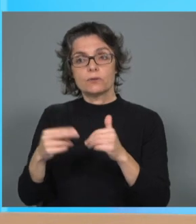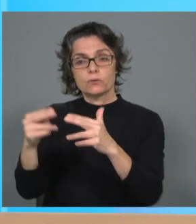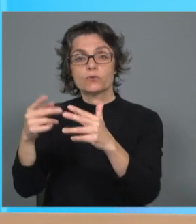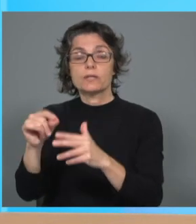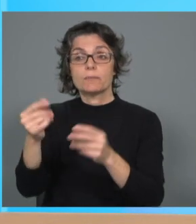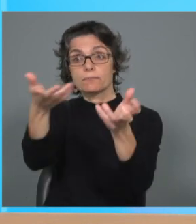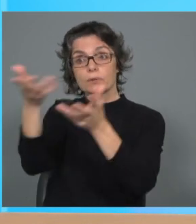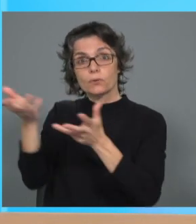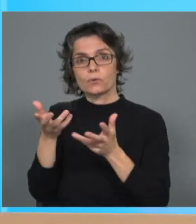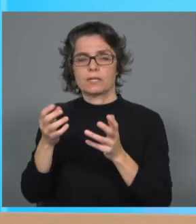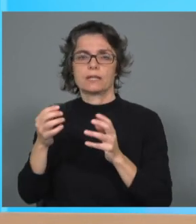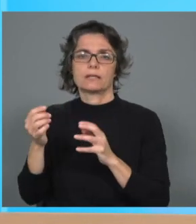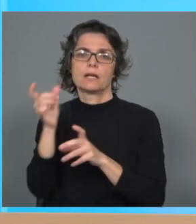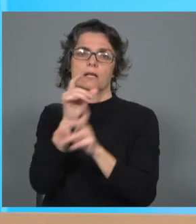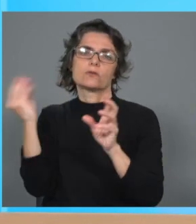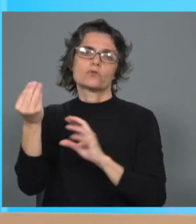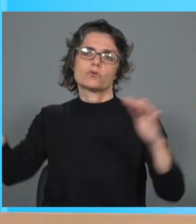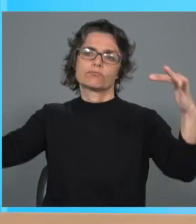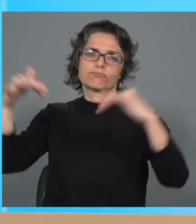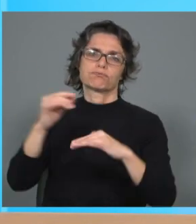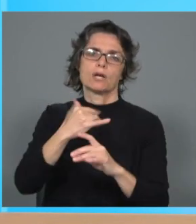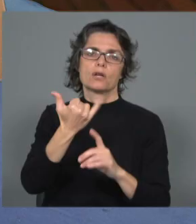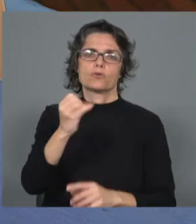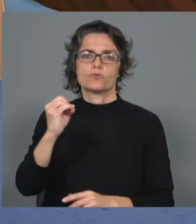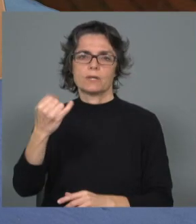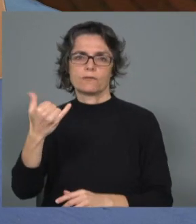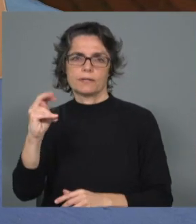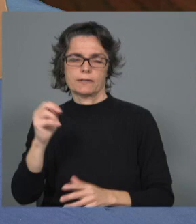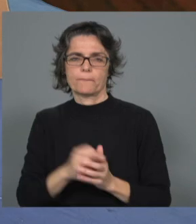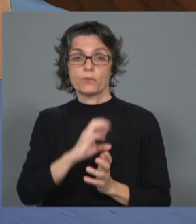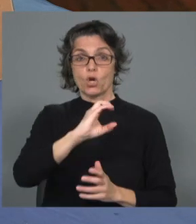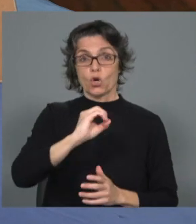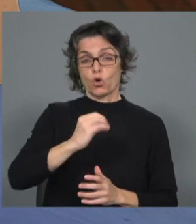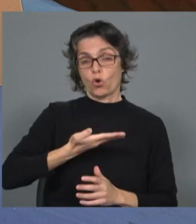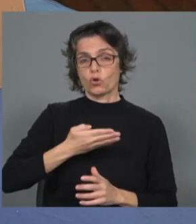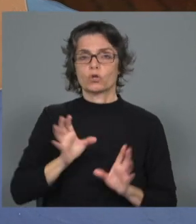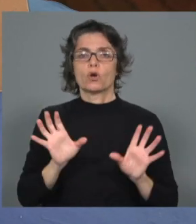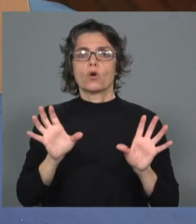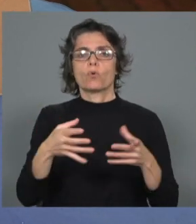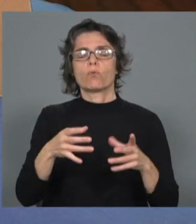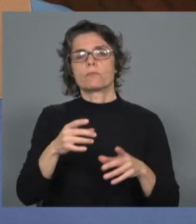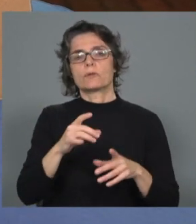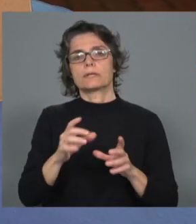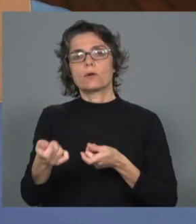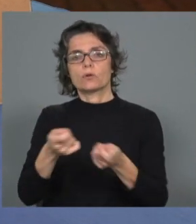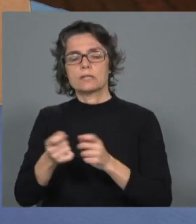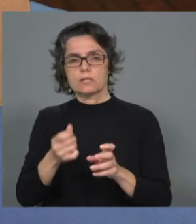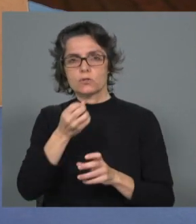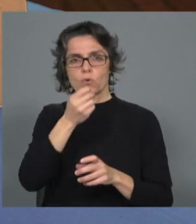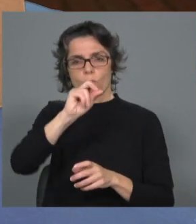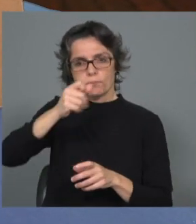acolhimento de peregrinos em 2023. COD é este comitê organizador diocesano, que é desde logo também uma dinâmica